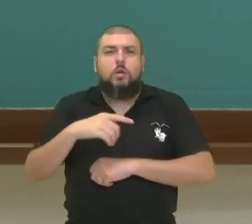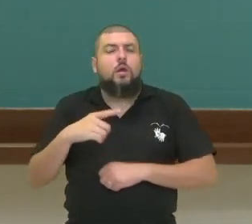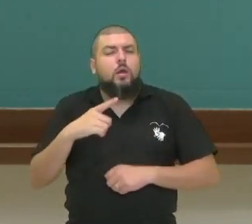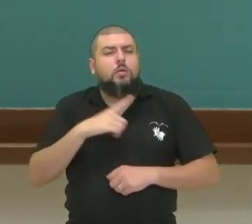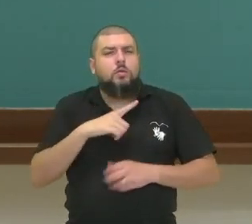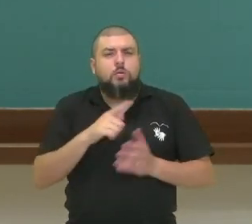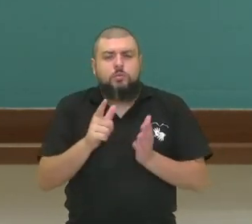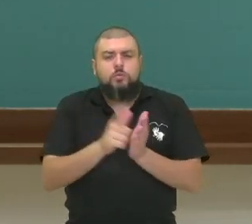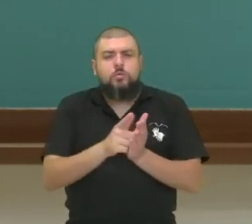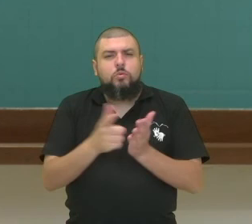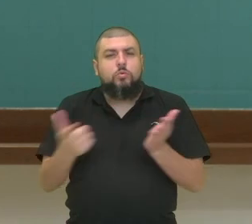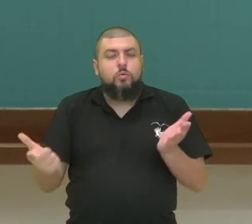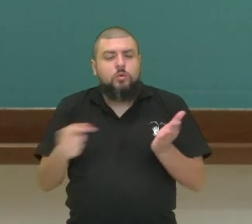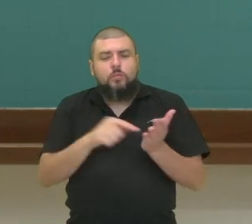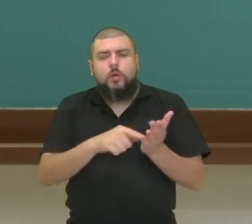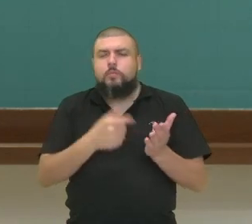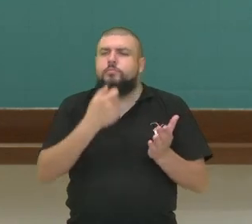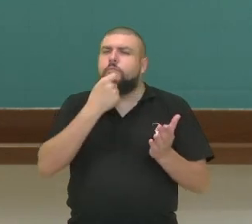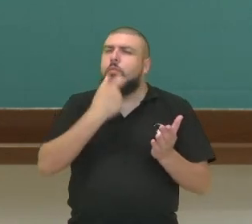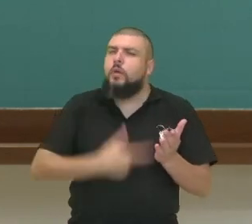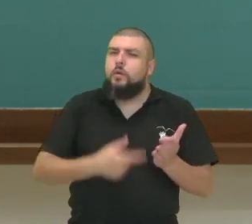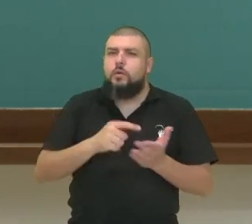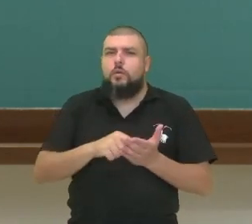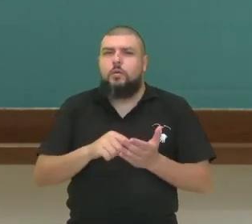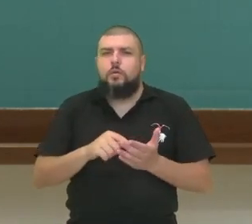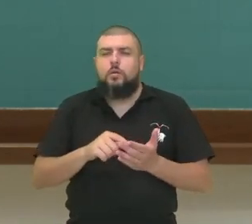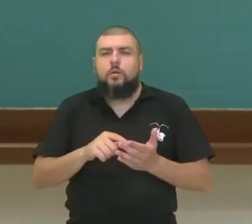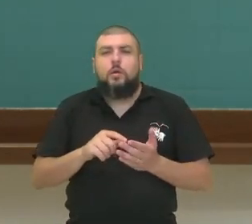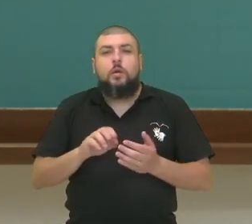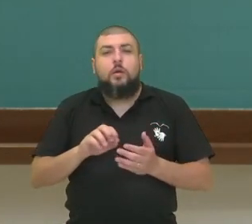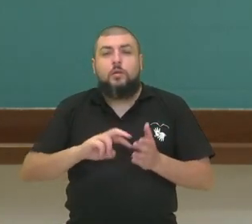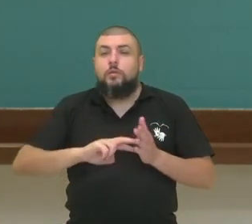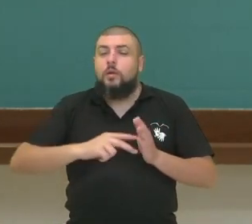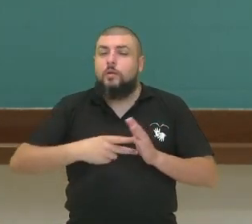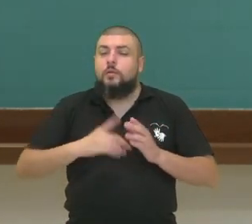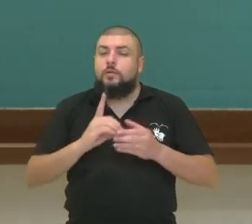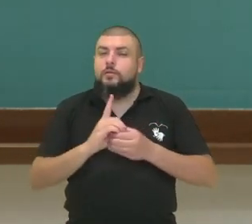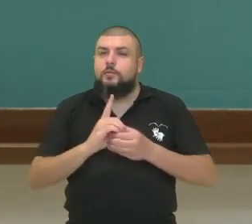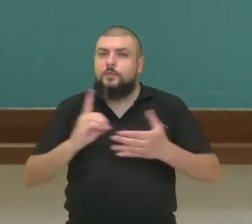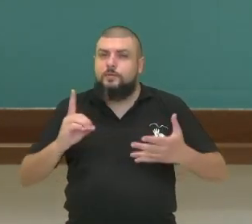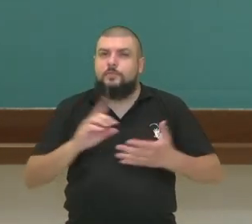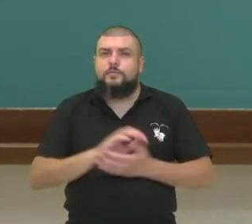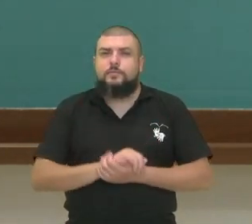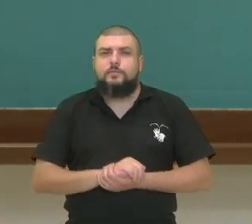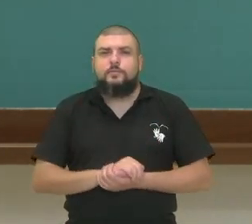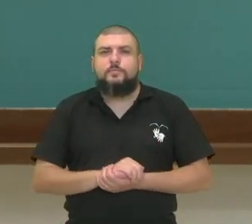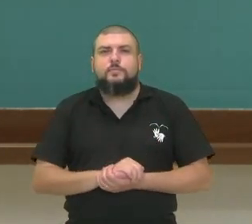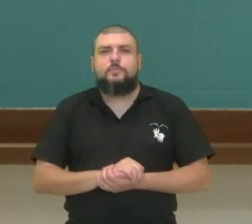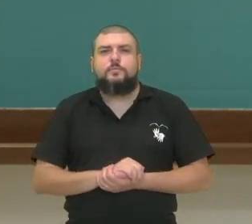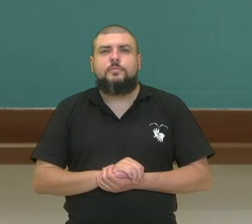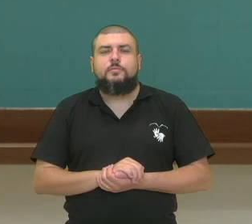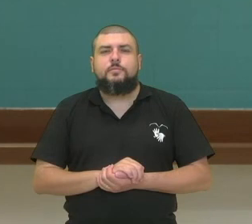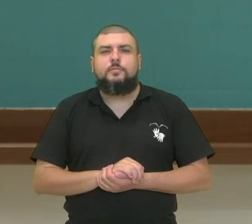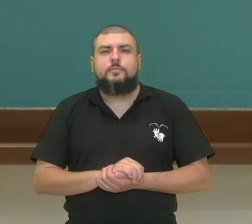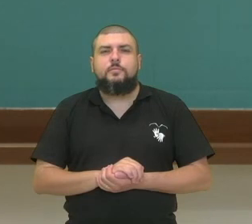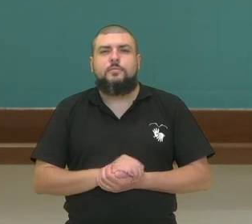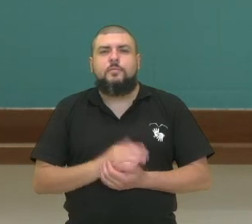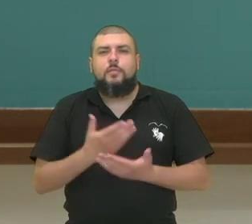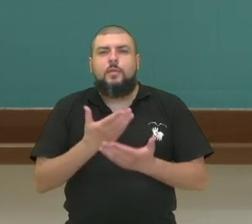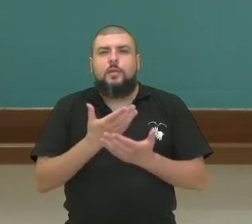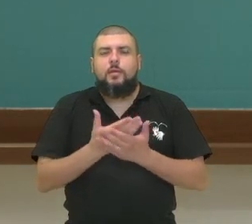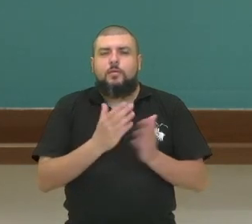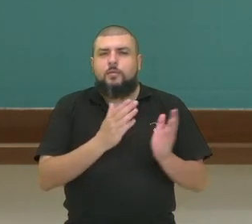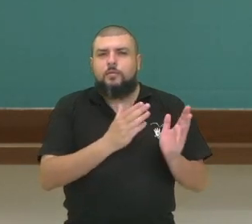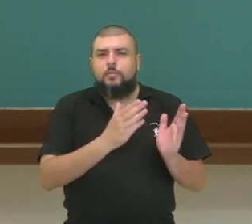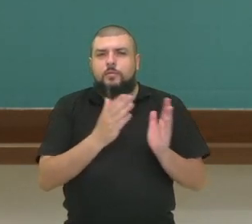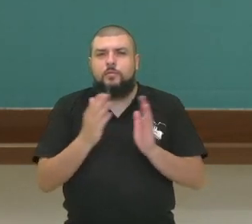com certeza não é um país exatamente democrático. Então, o que nós vimos na nossa aula de hoje? Na aula de hoje,